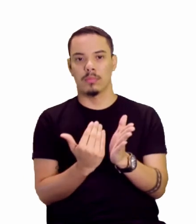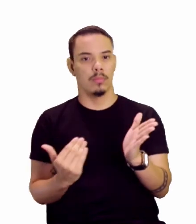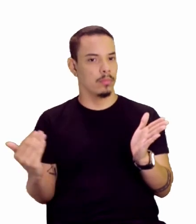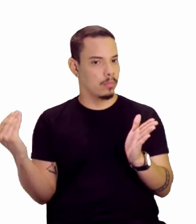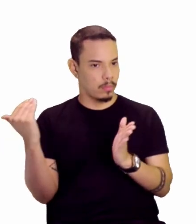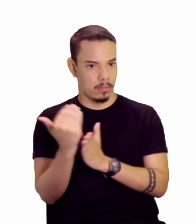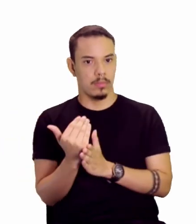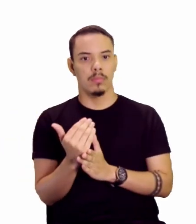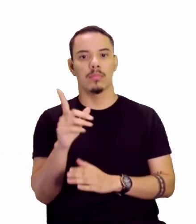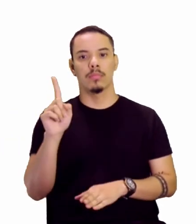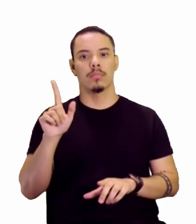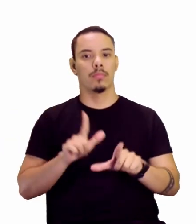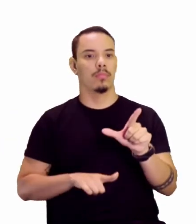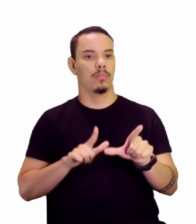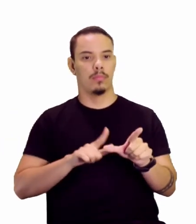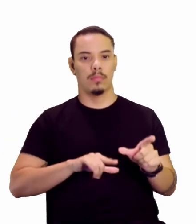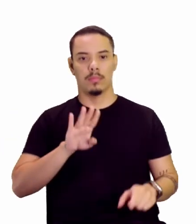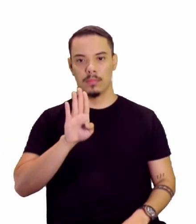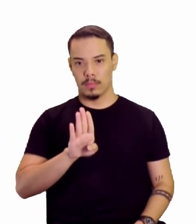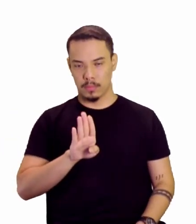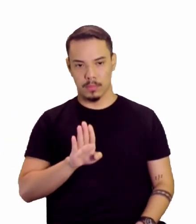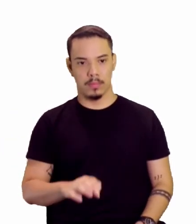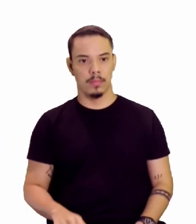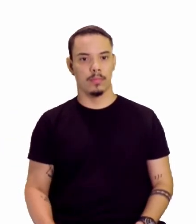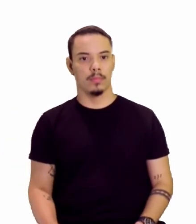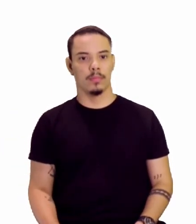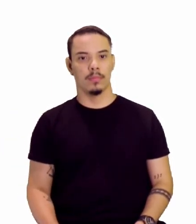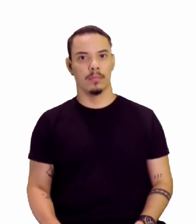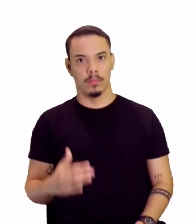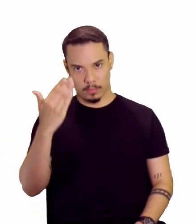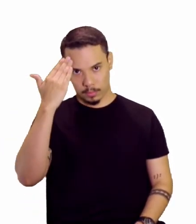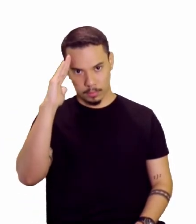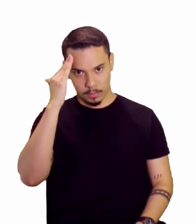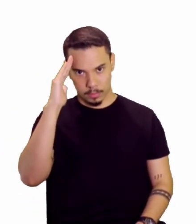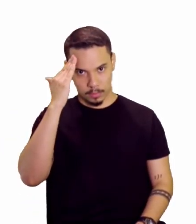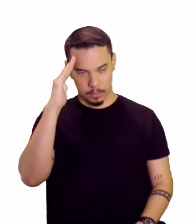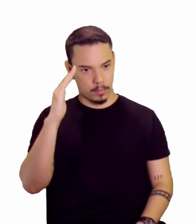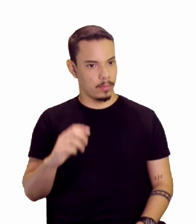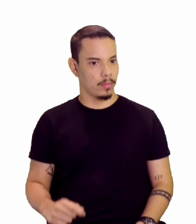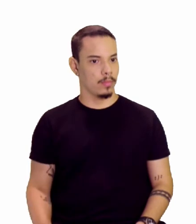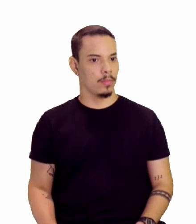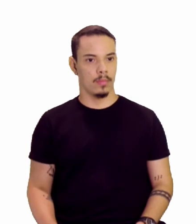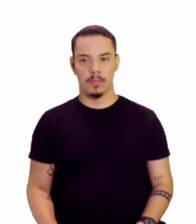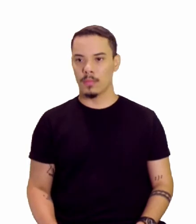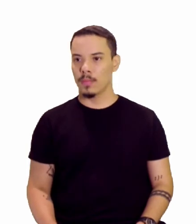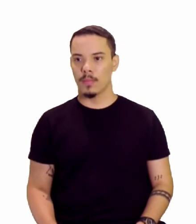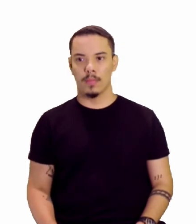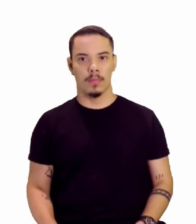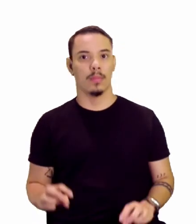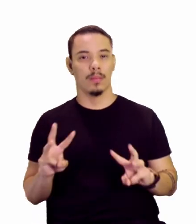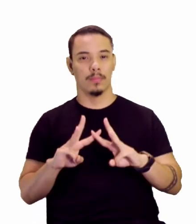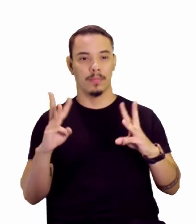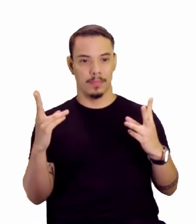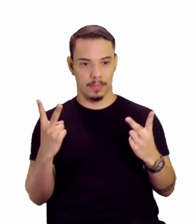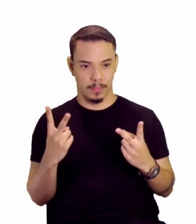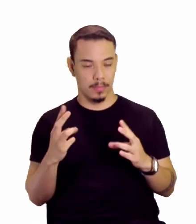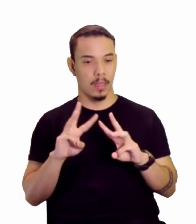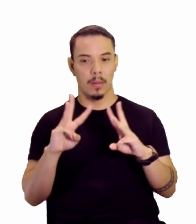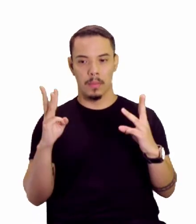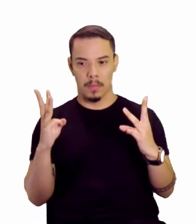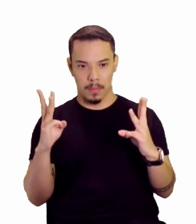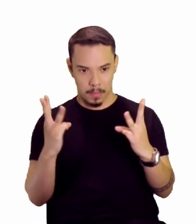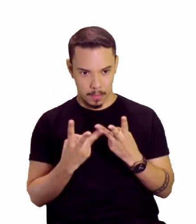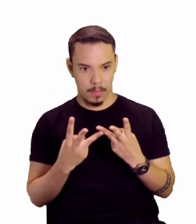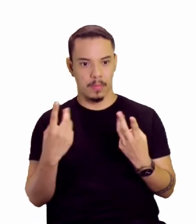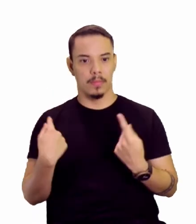é justamente a letra B. E é verdadeiro, justamente. Ok, entendido isso? E para conservar a massa, é necessário que aí o